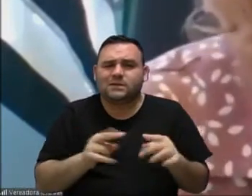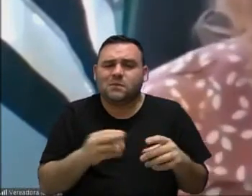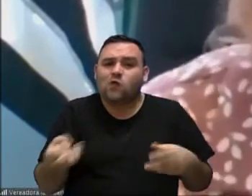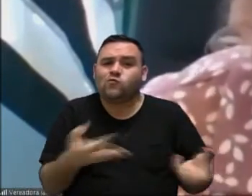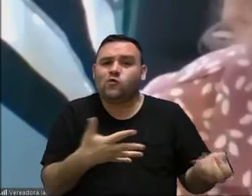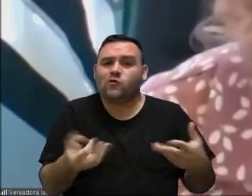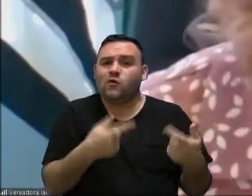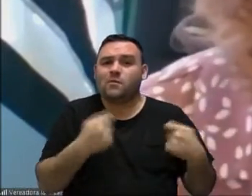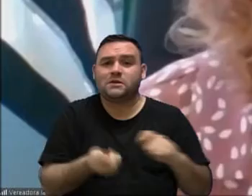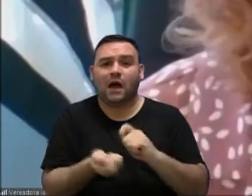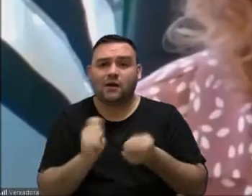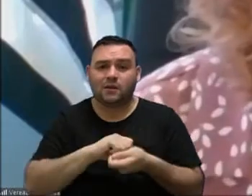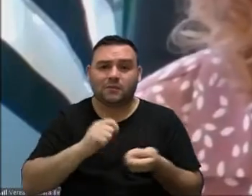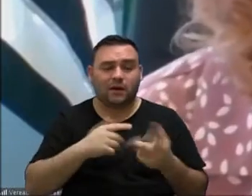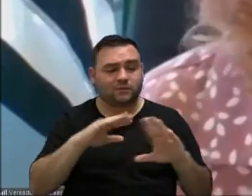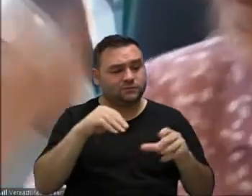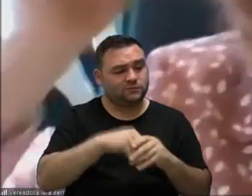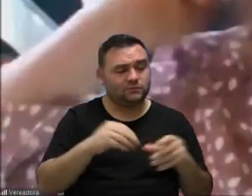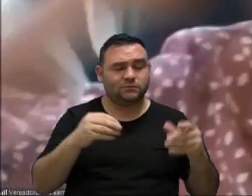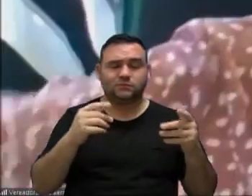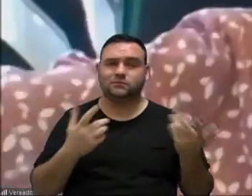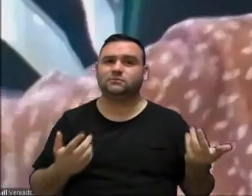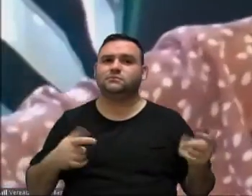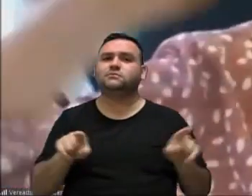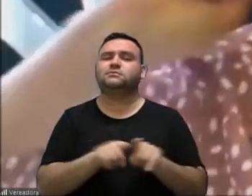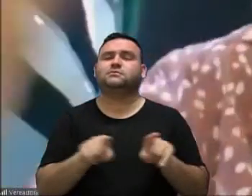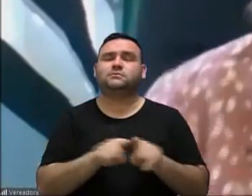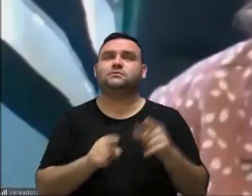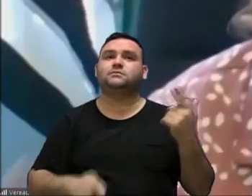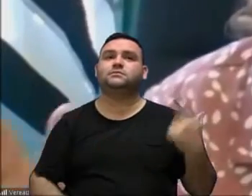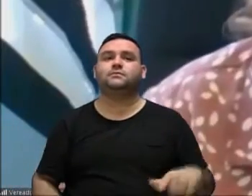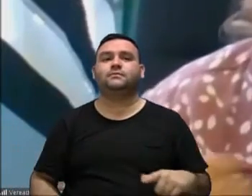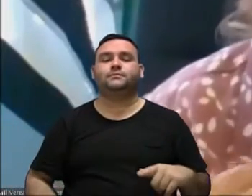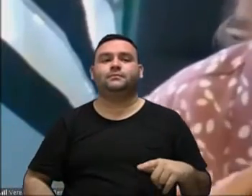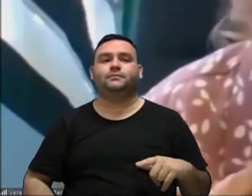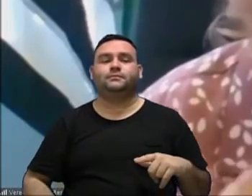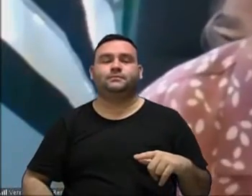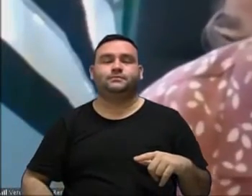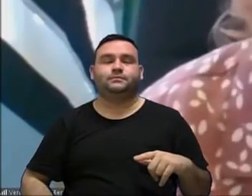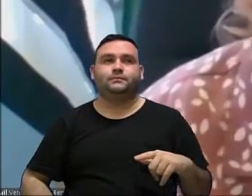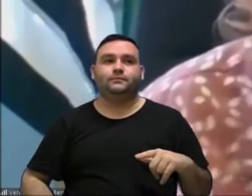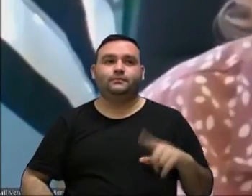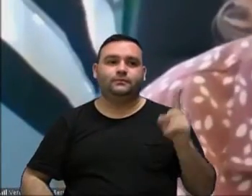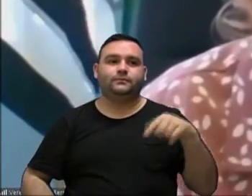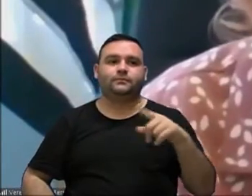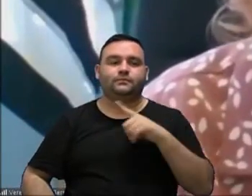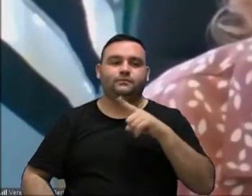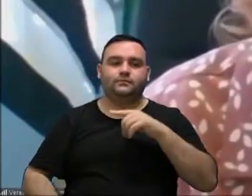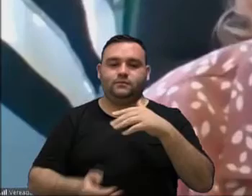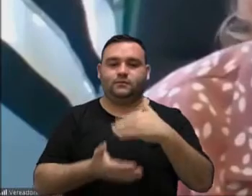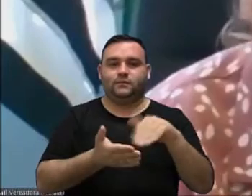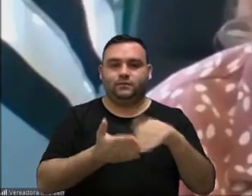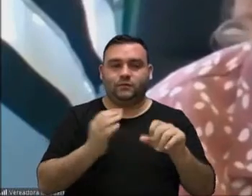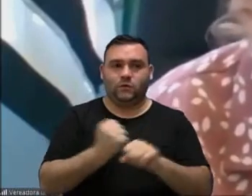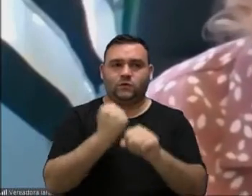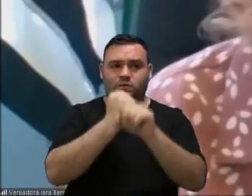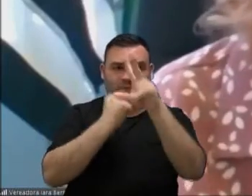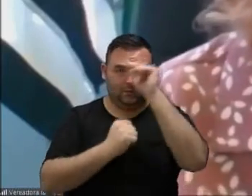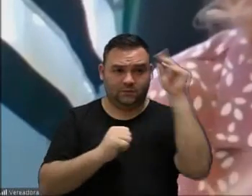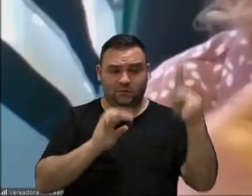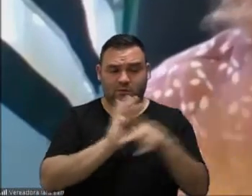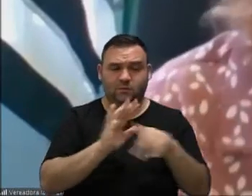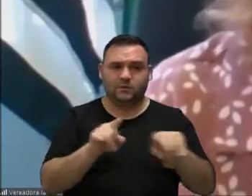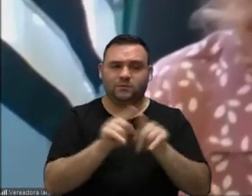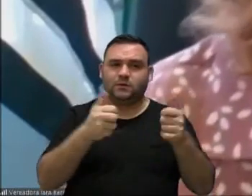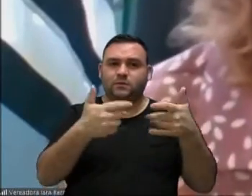que a gente tem que adaptar nos próprios públicos e também foi a própria Secretaria de Obras da Prefeitura que